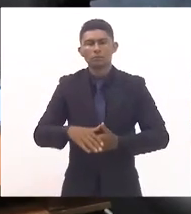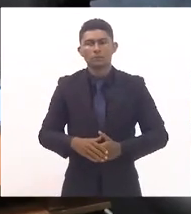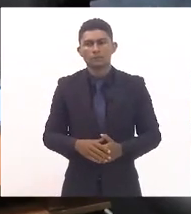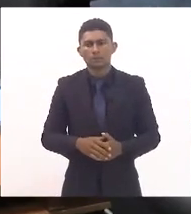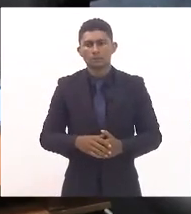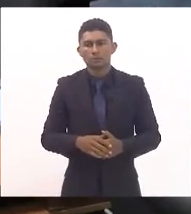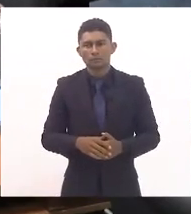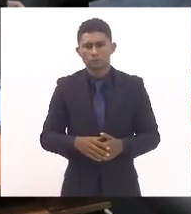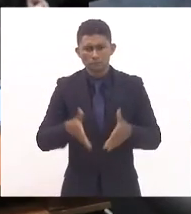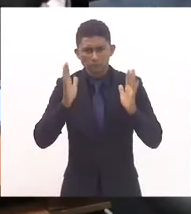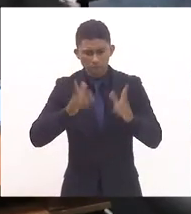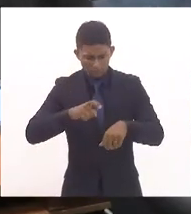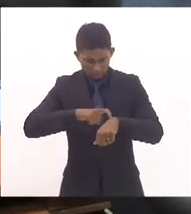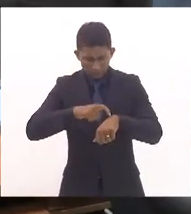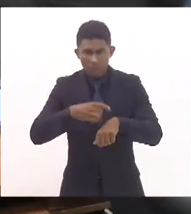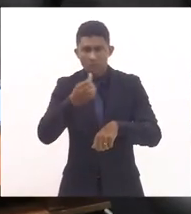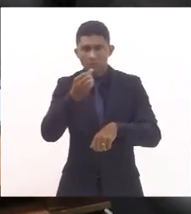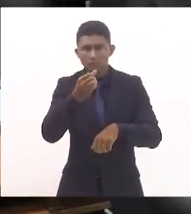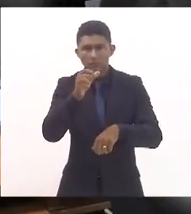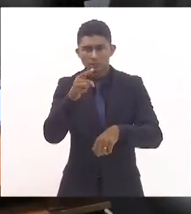Ah, já são 6:30? E